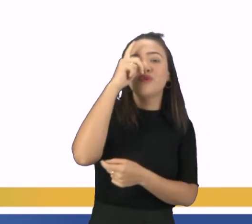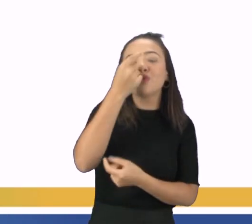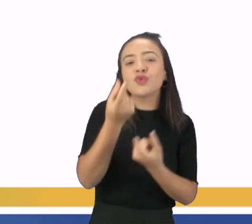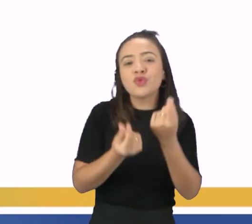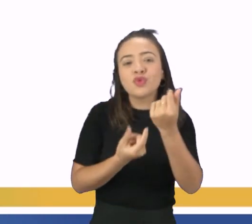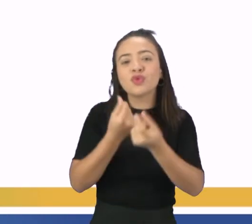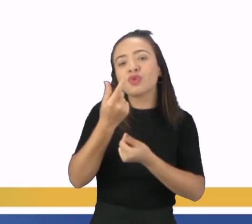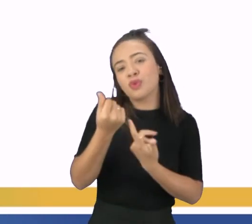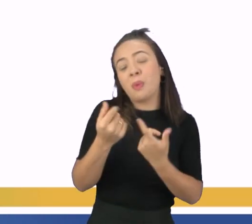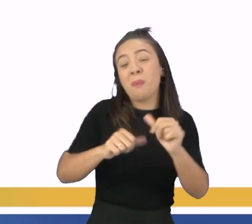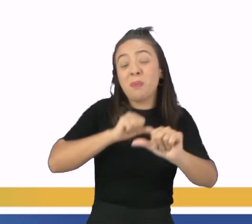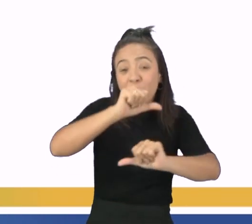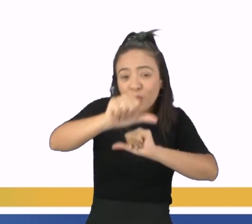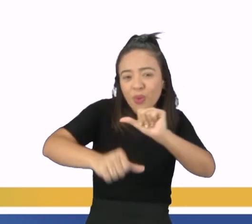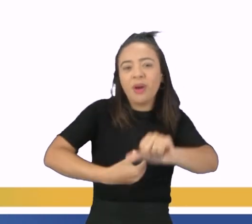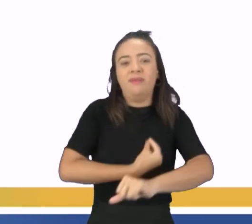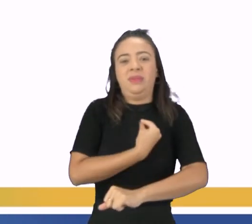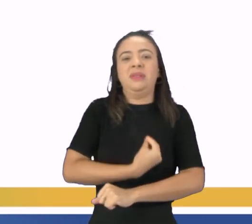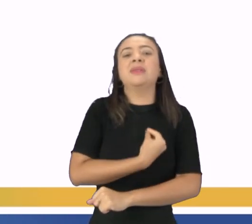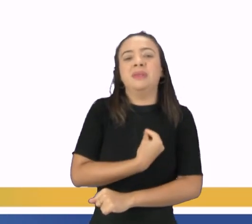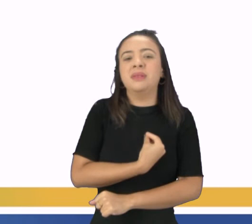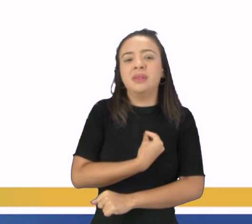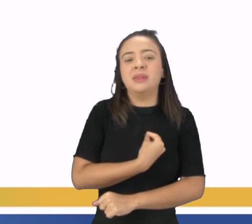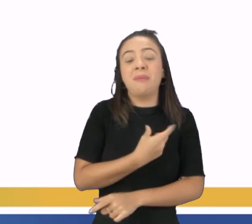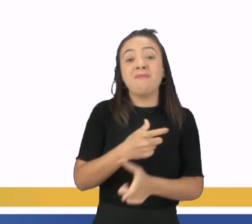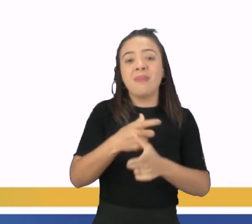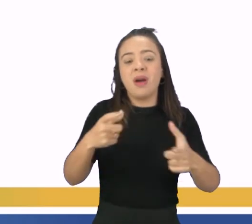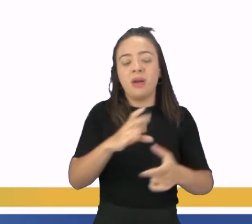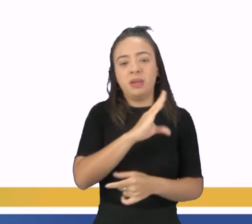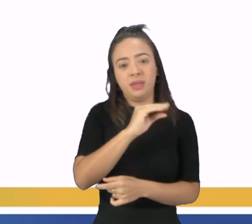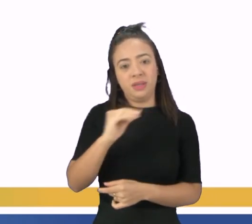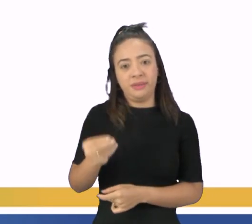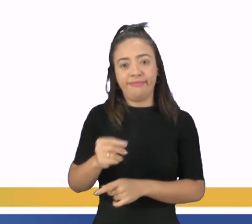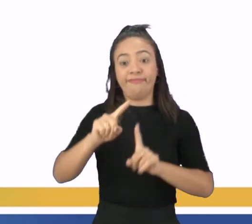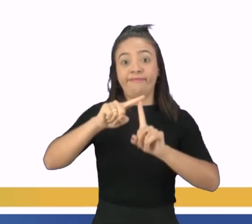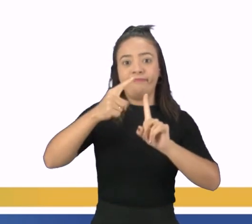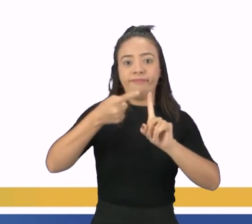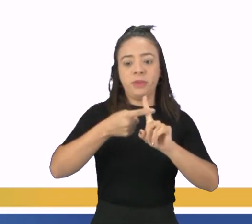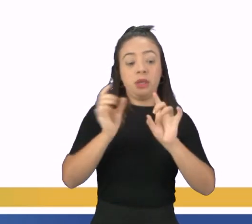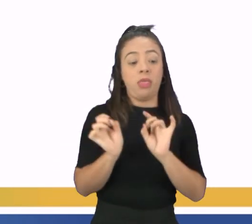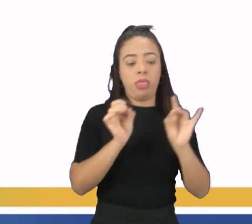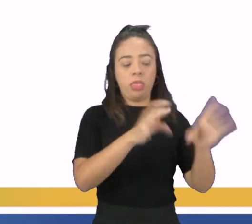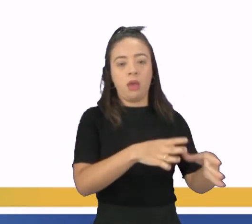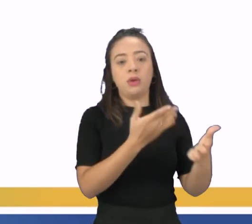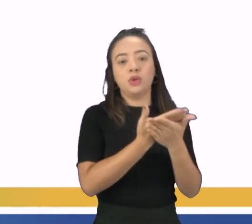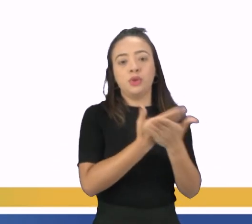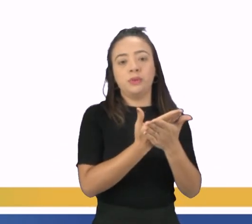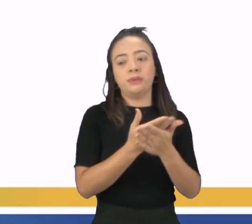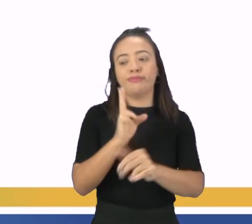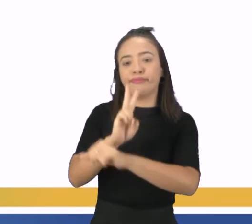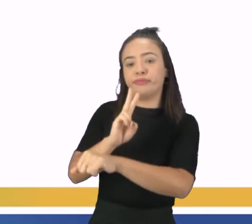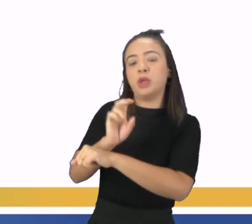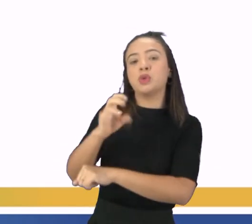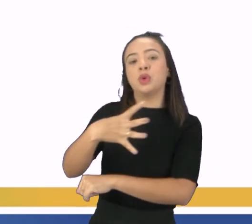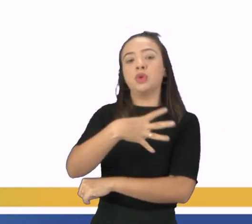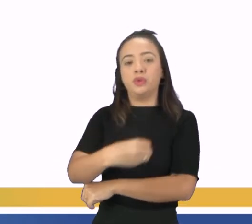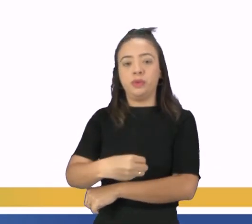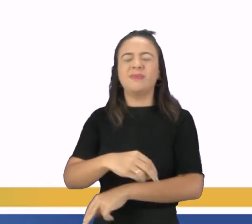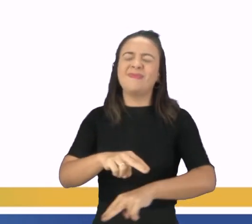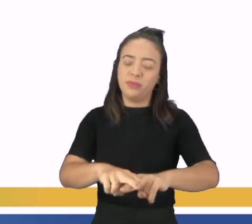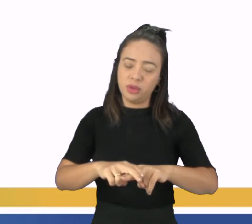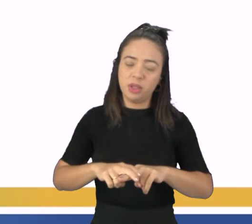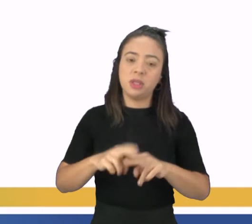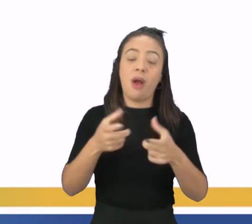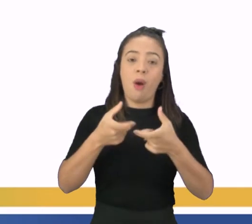drasticamente suas rotinas. A maioria das adolescentes que engravidam abandonam os estudos para cuidar do filho, o que aumenta os riscos